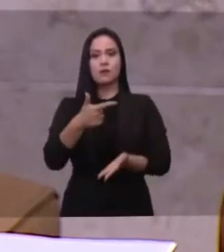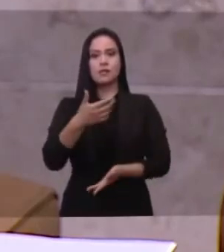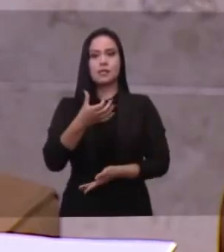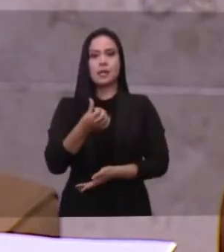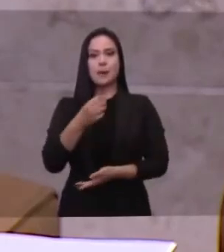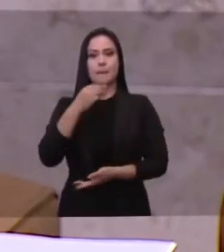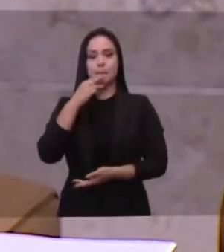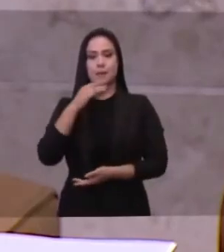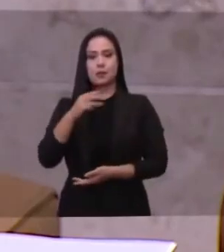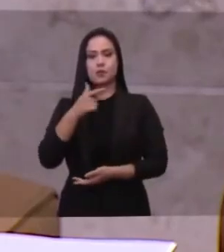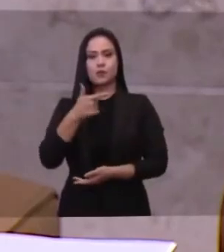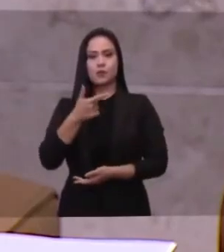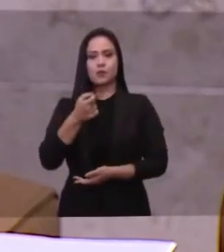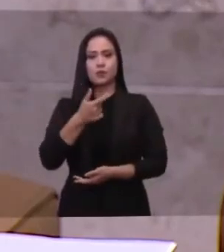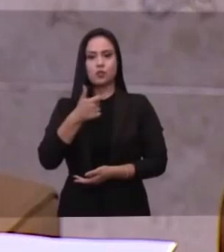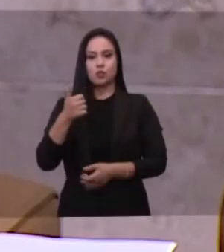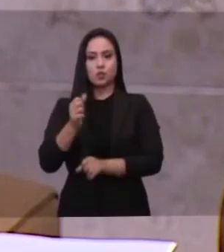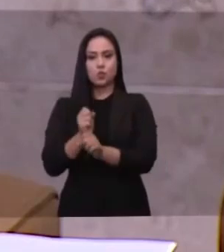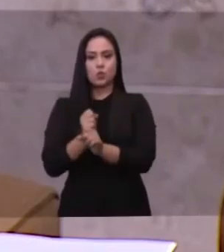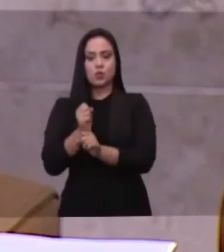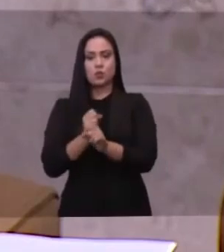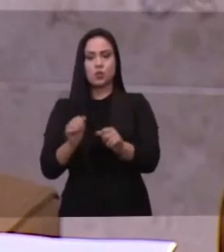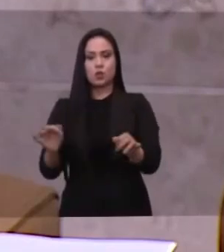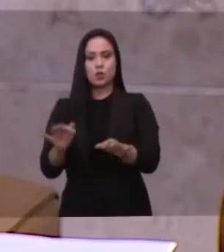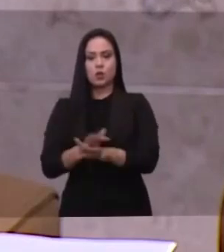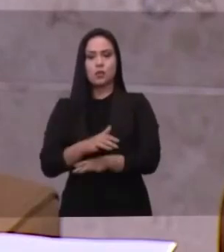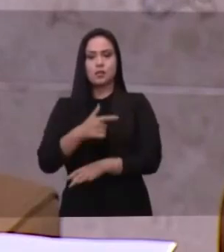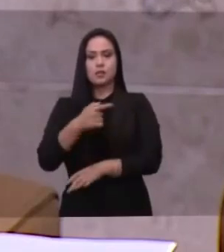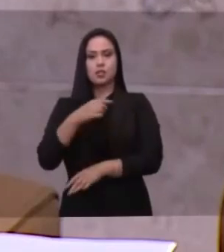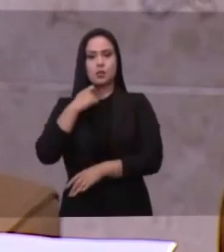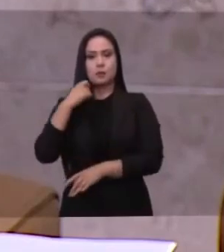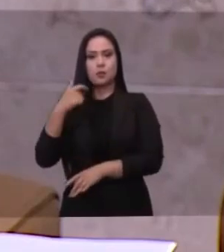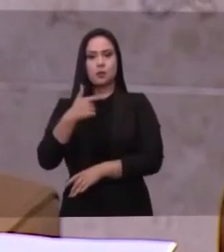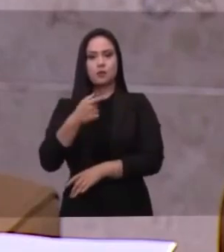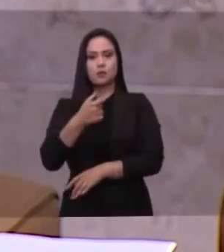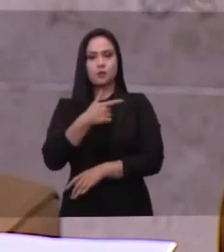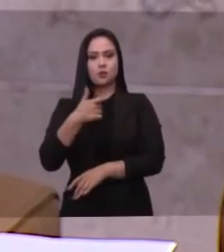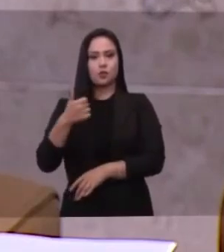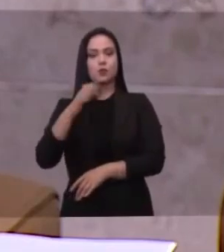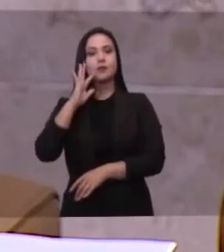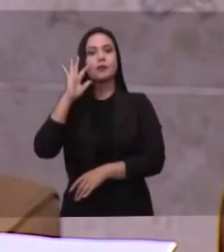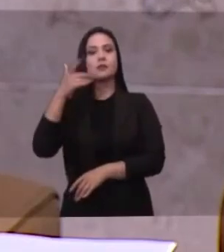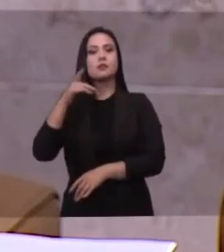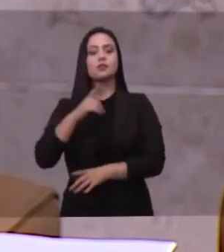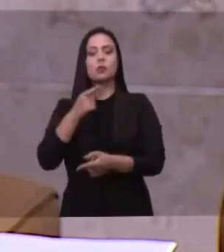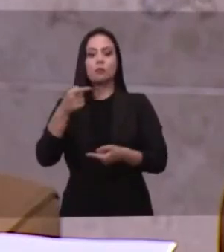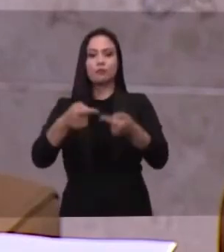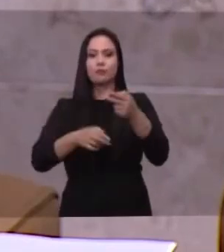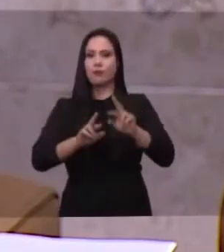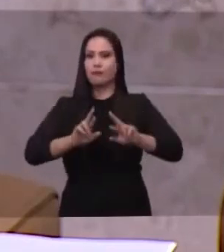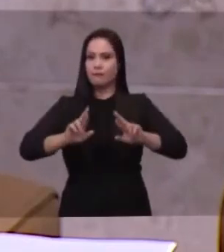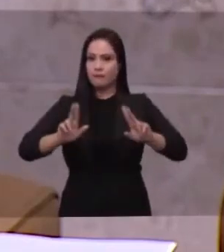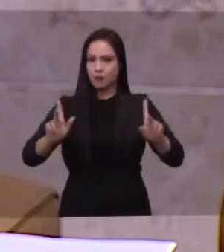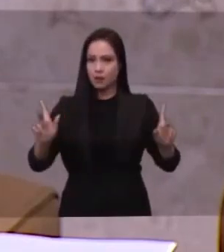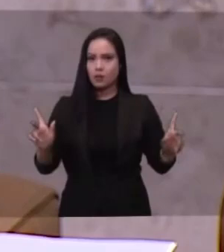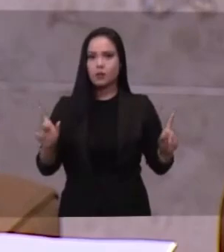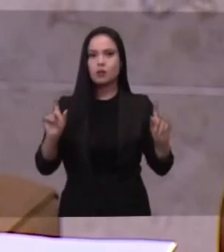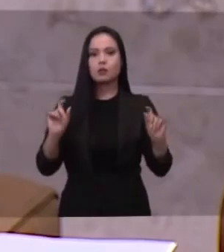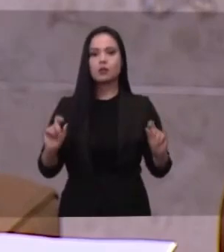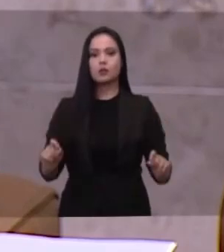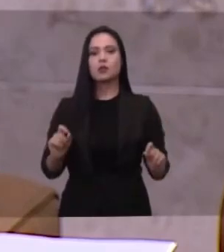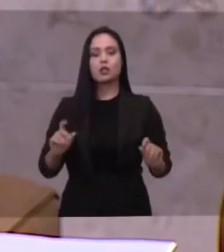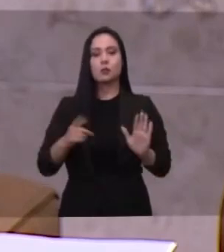de 2021 e concluída em 7 de abril de 21, tenha decidido em sentido contrário à tese